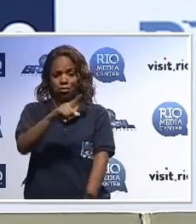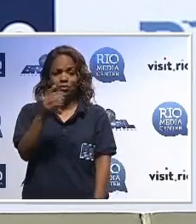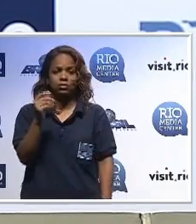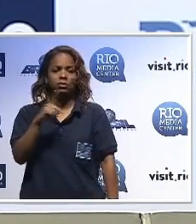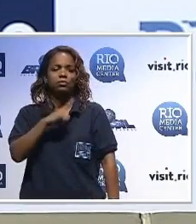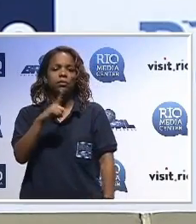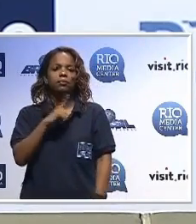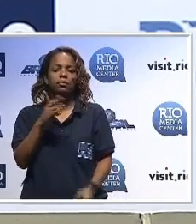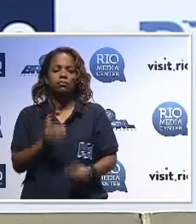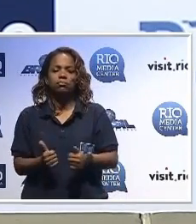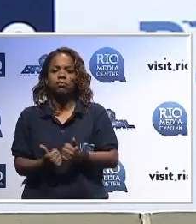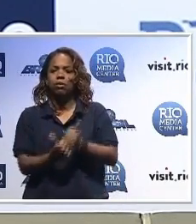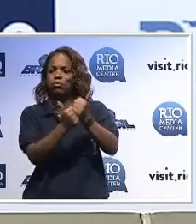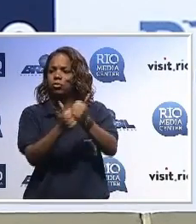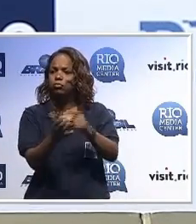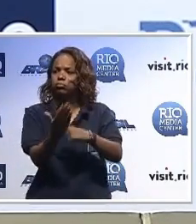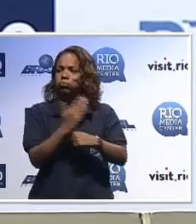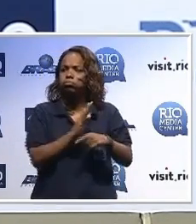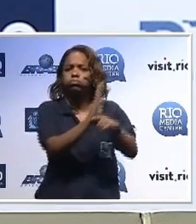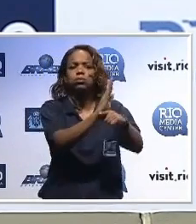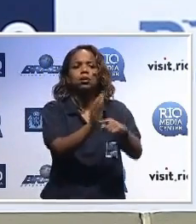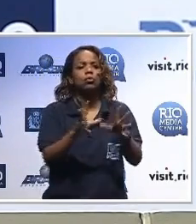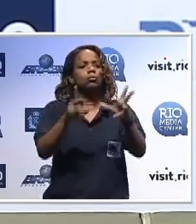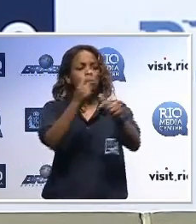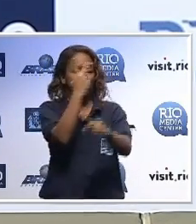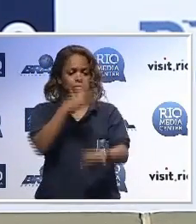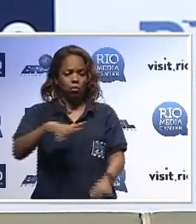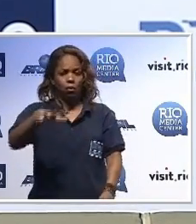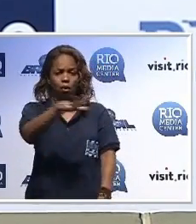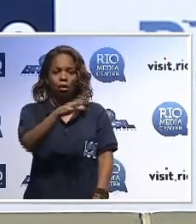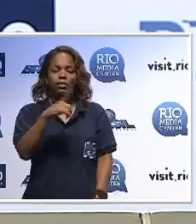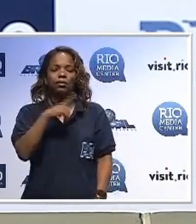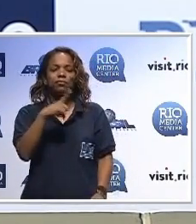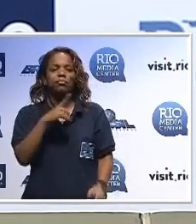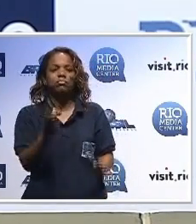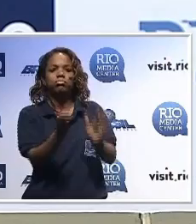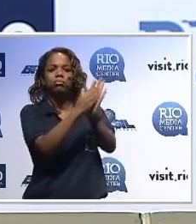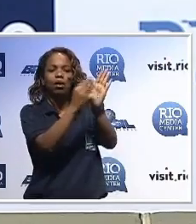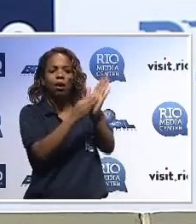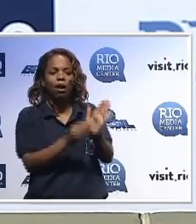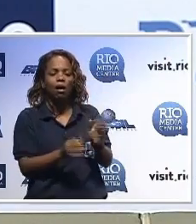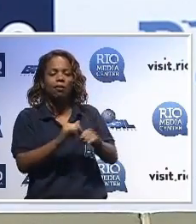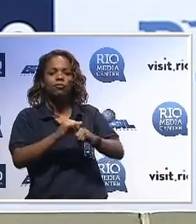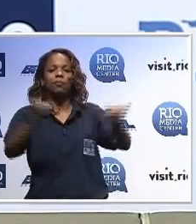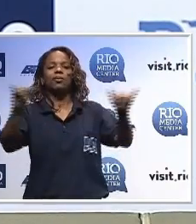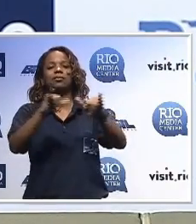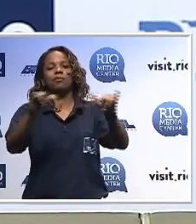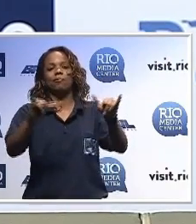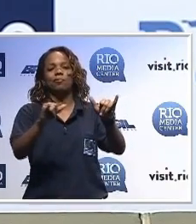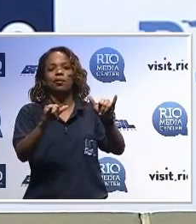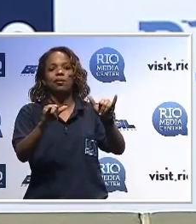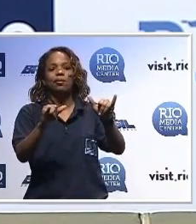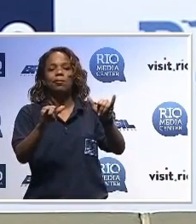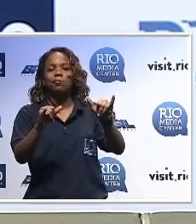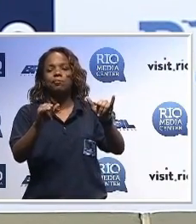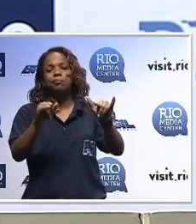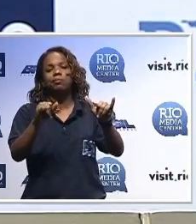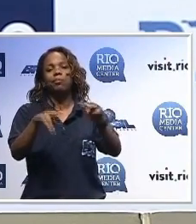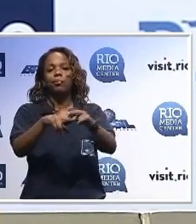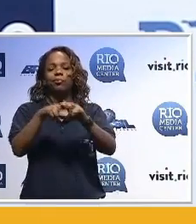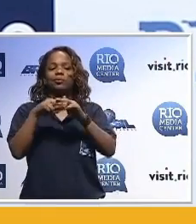a colaboração de todos, nós vamos ter mais informações e deixar esse guia, mais